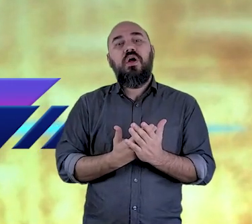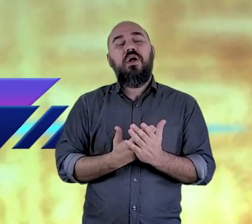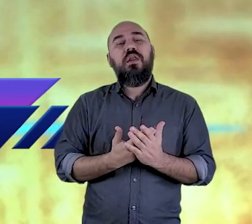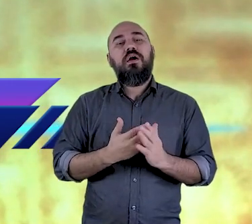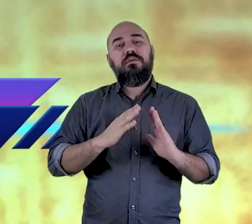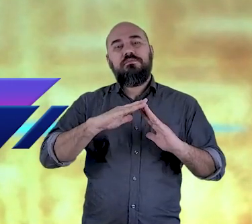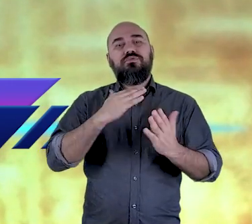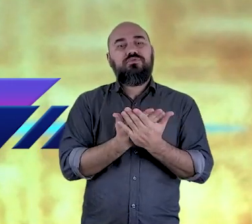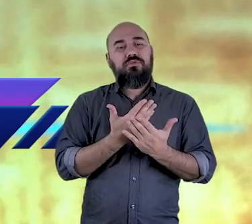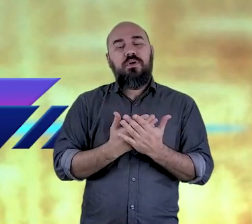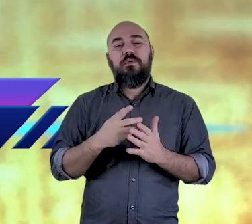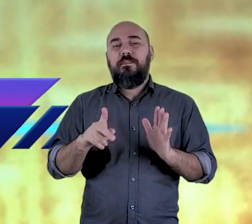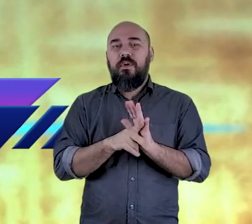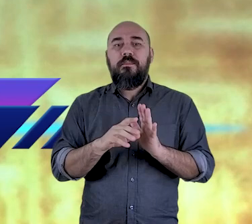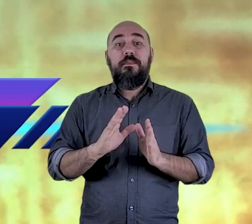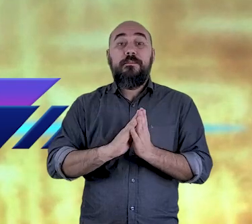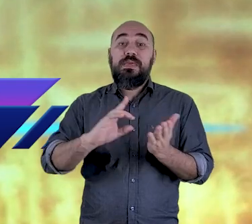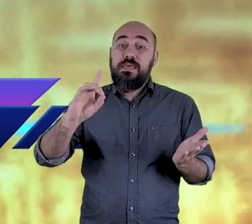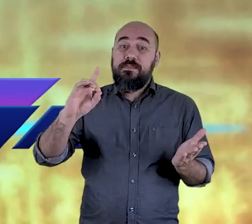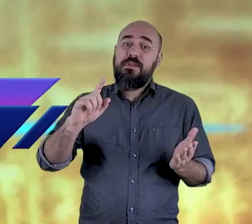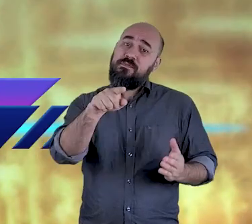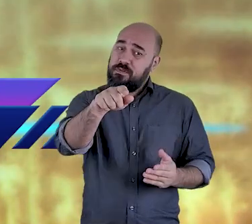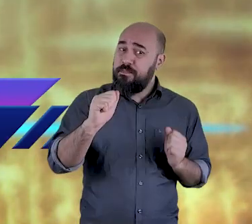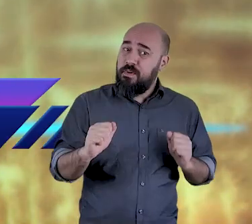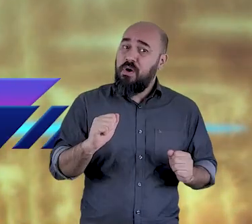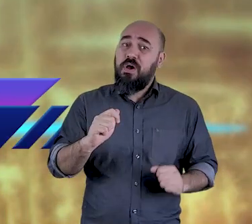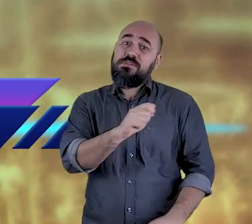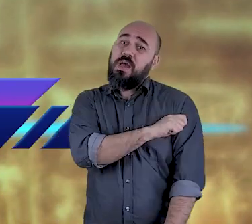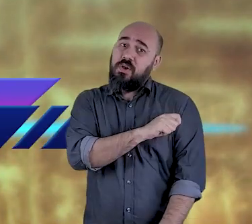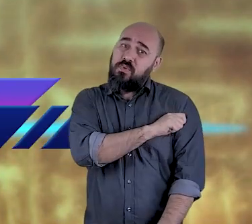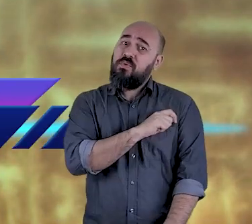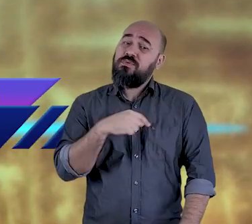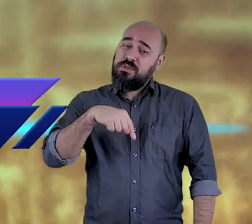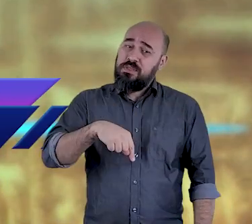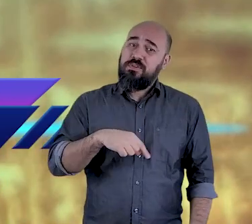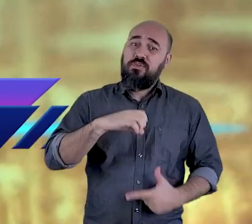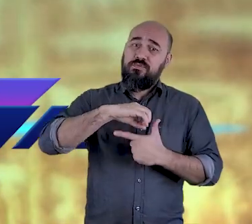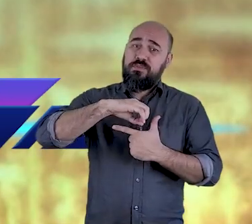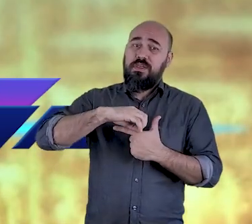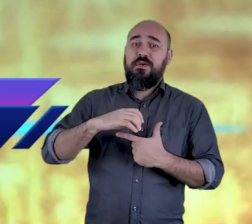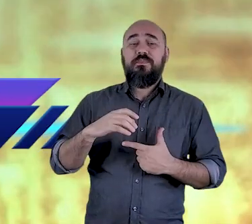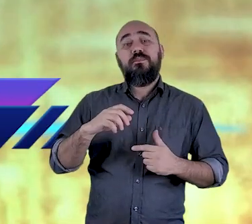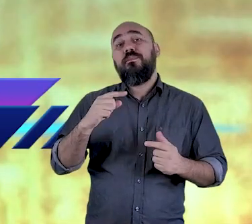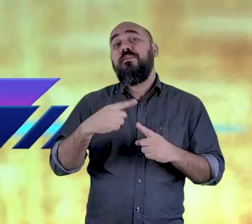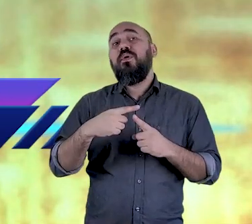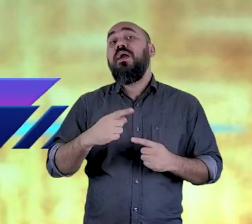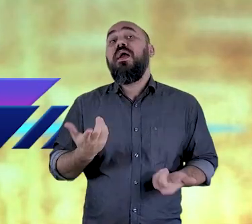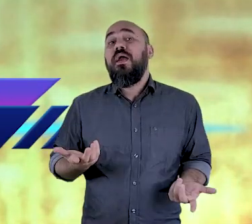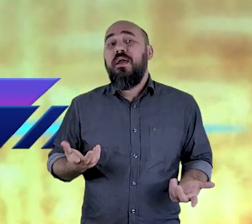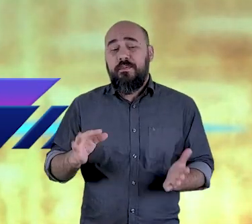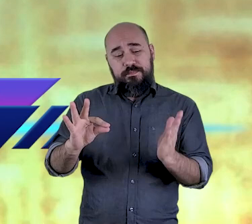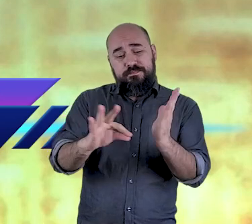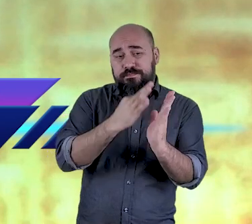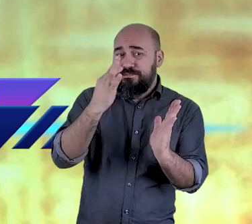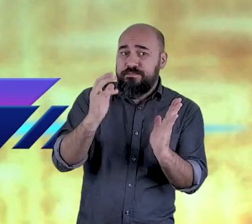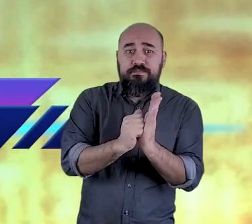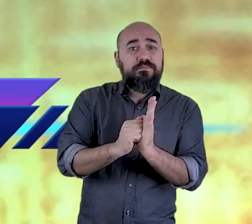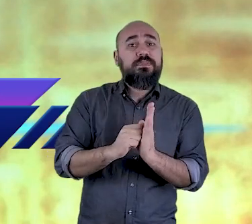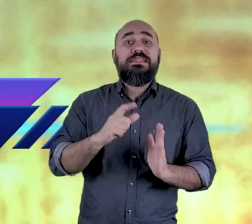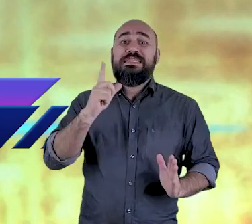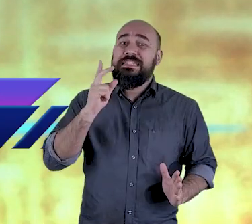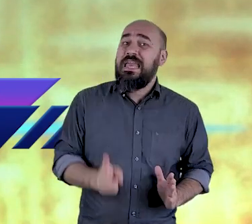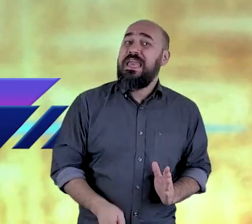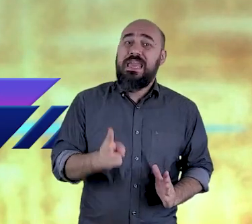é isso mesmo e você pode ser aluno porque as matrículas estão abertas e estão sempre abertas para você receber